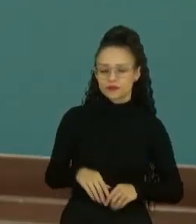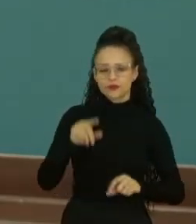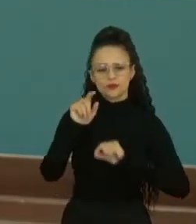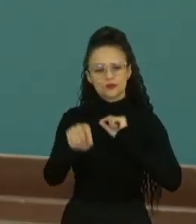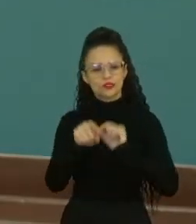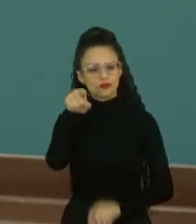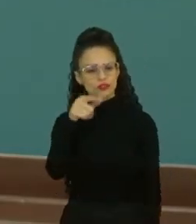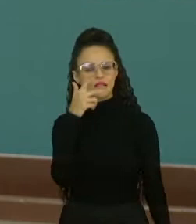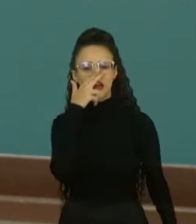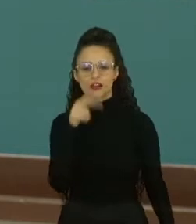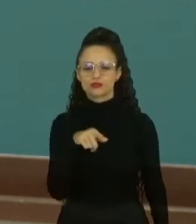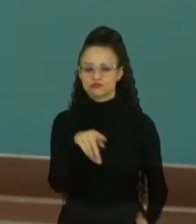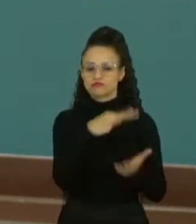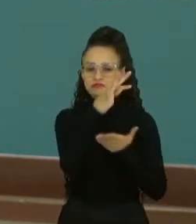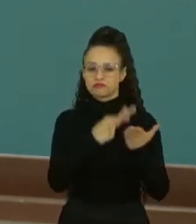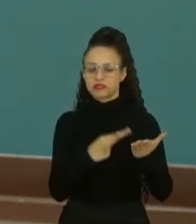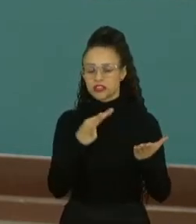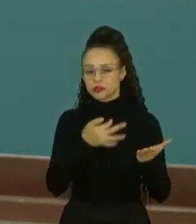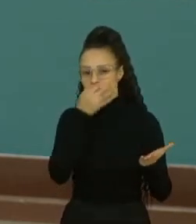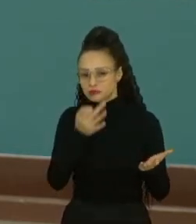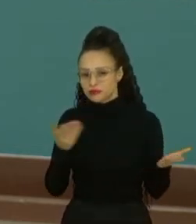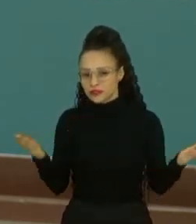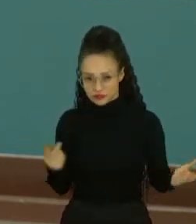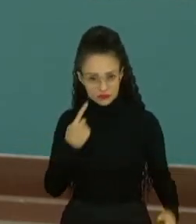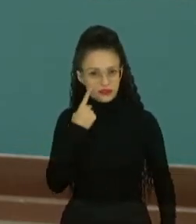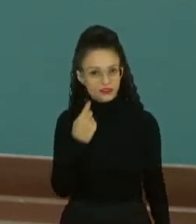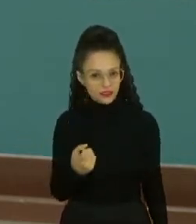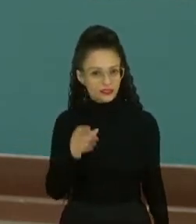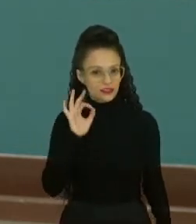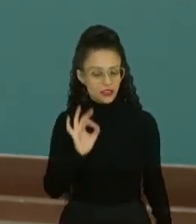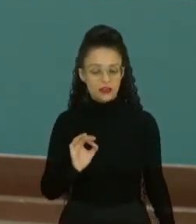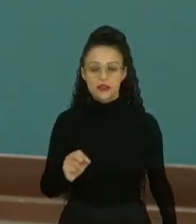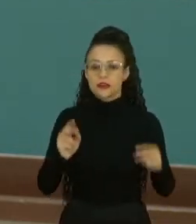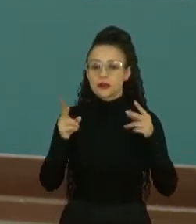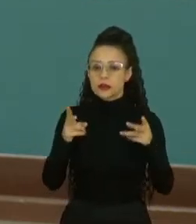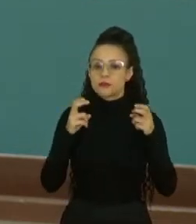vocês acharam desse texto? É interessante,